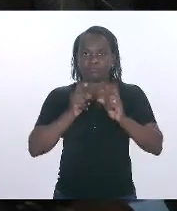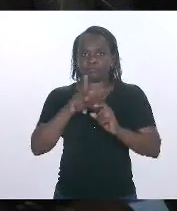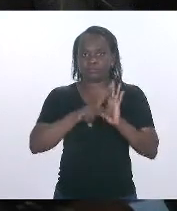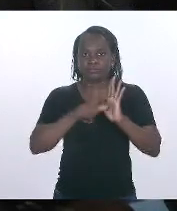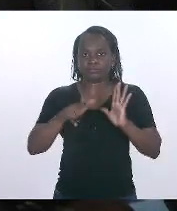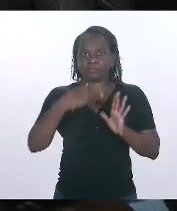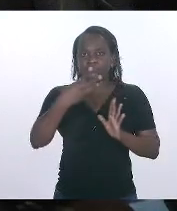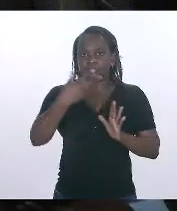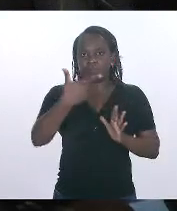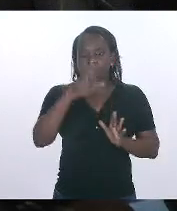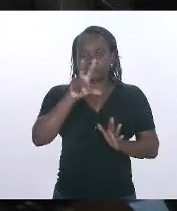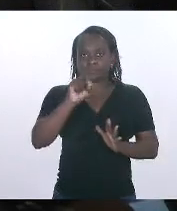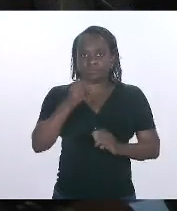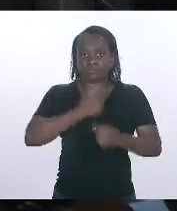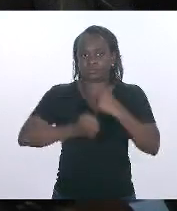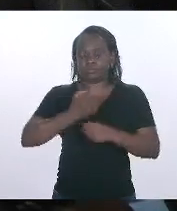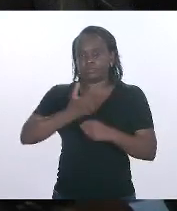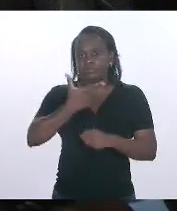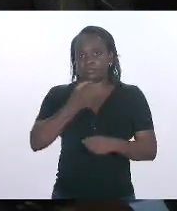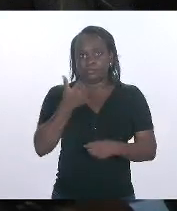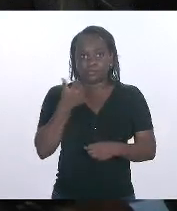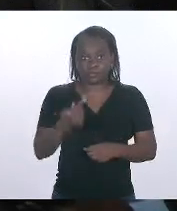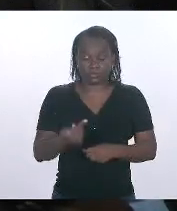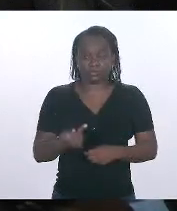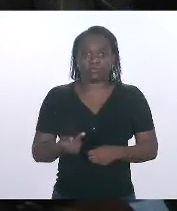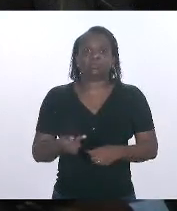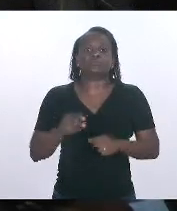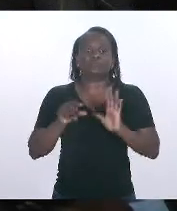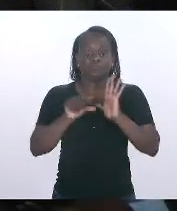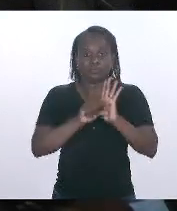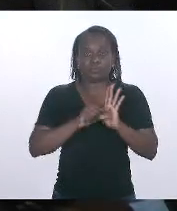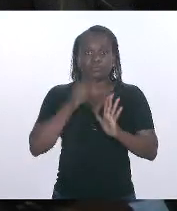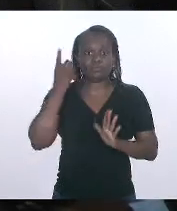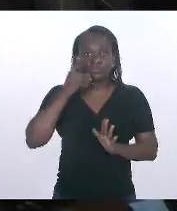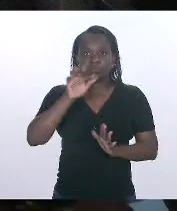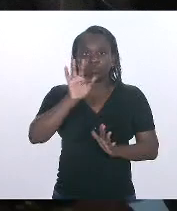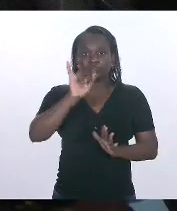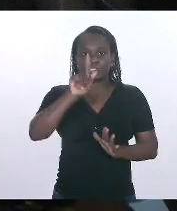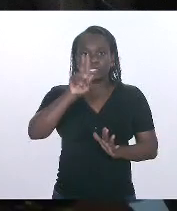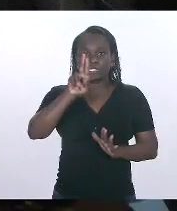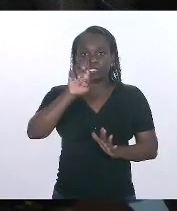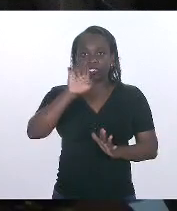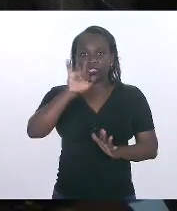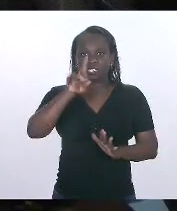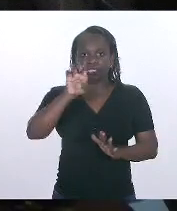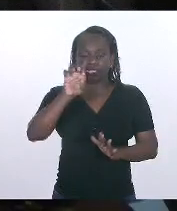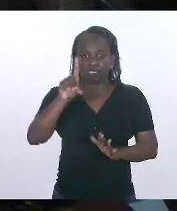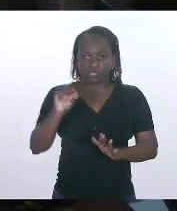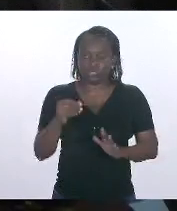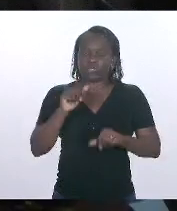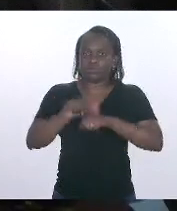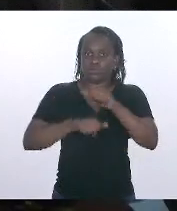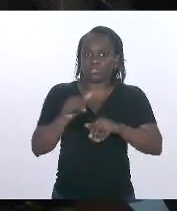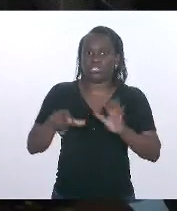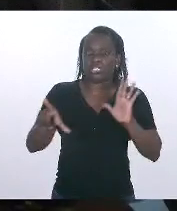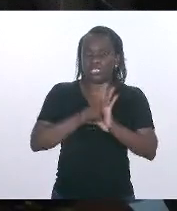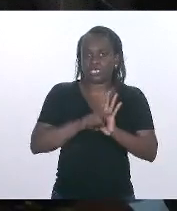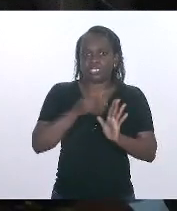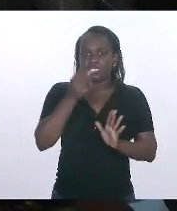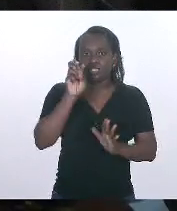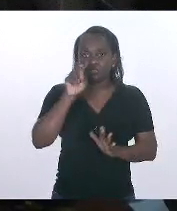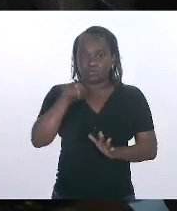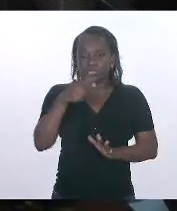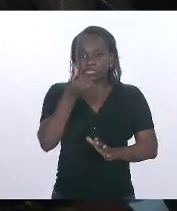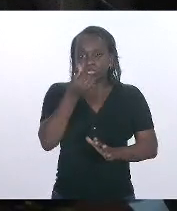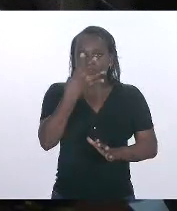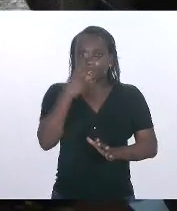lei 3250 de 2017, de autoria do deputado Figueiredo, que altera o anexo da Lei